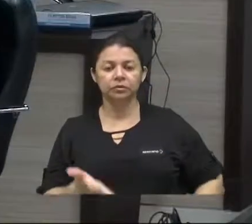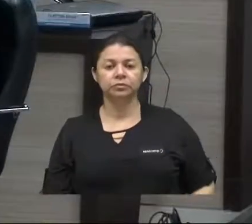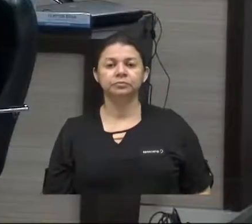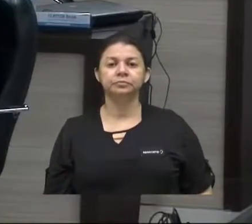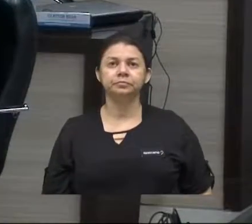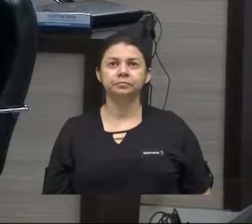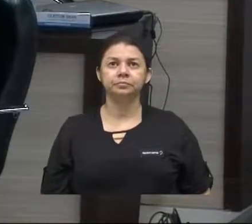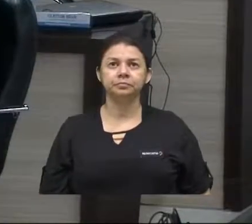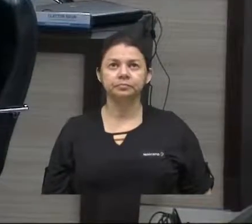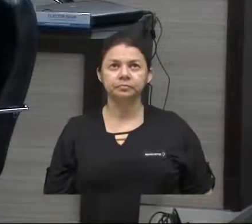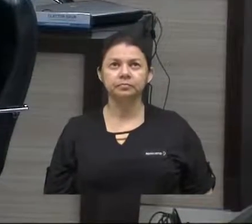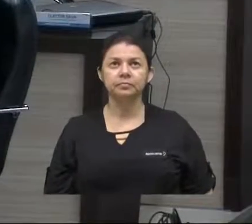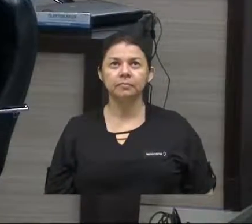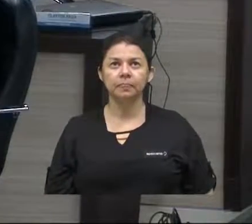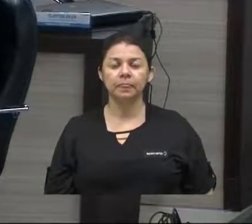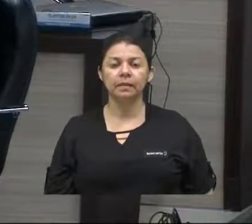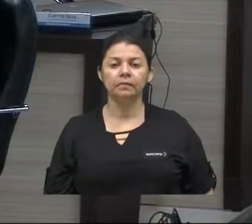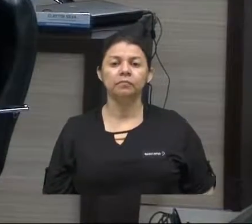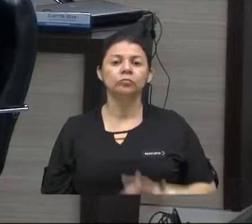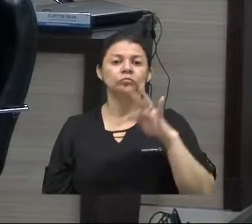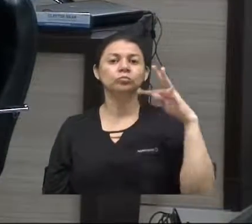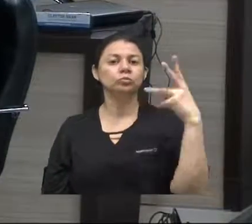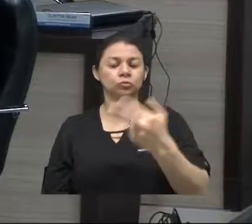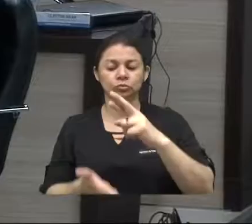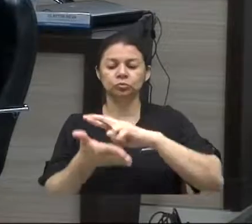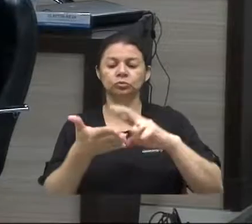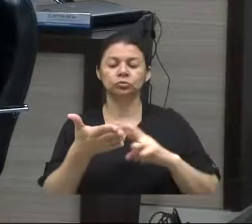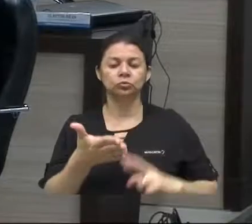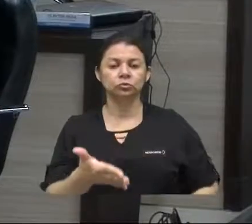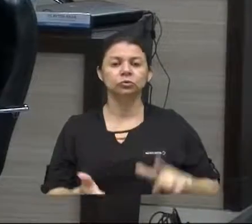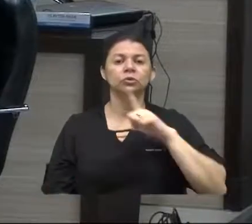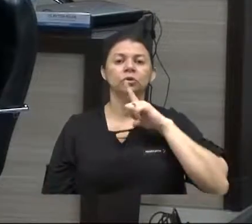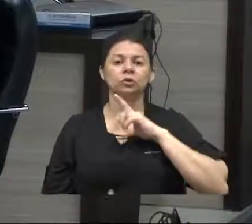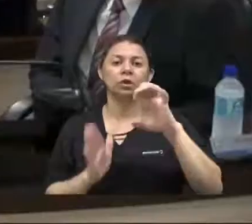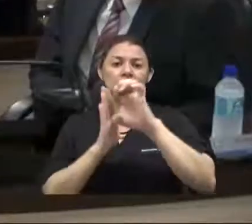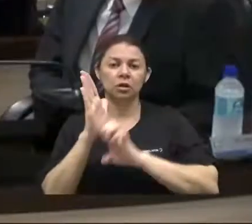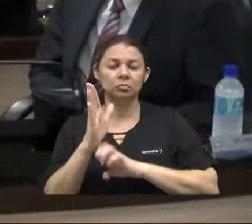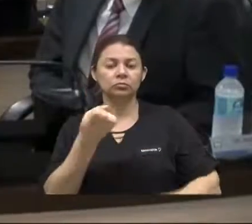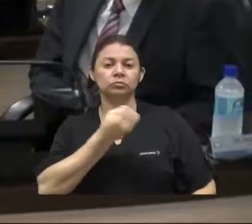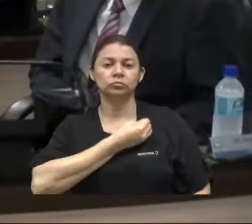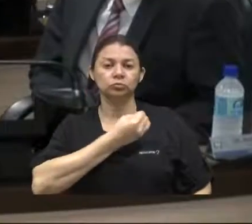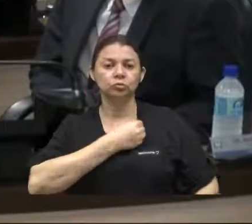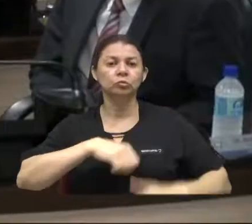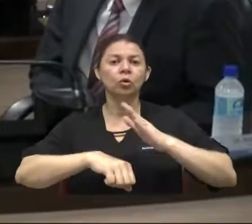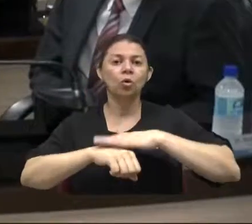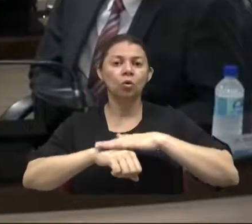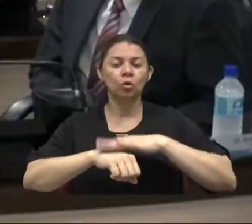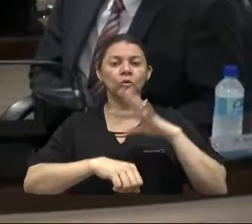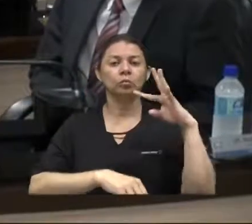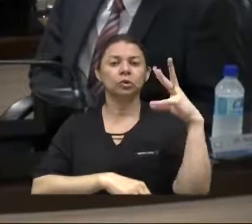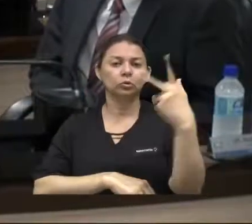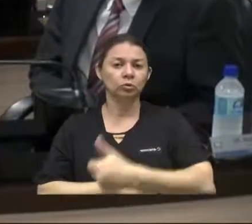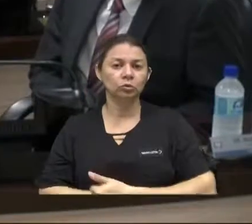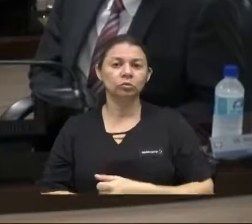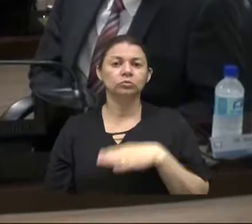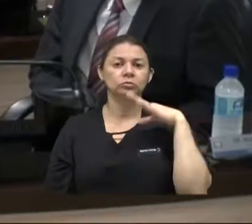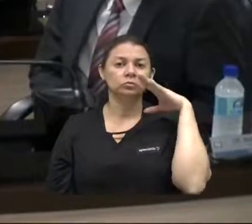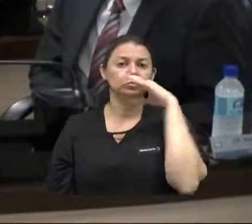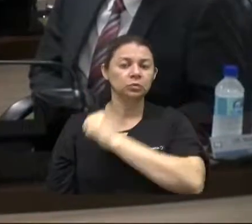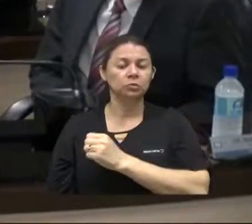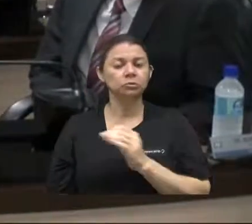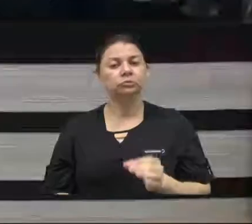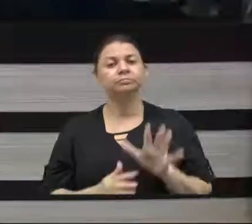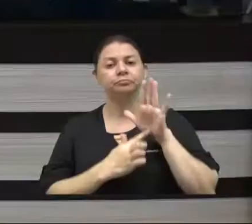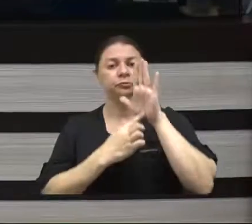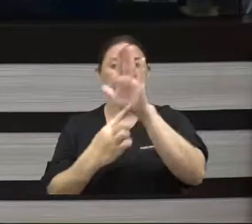uma solicitação que nos requerimentos nós ganhamos apenas o número, a ementa e o autor para que nós possamos agilizar os trabalhos.